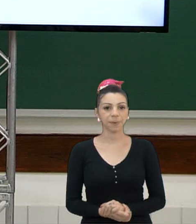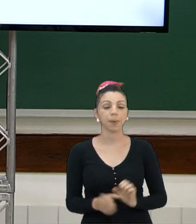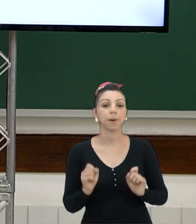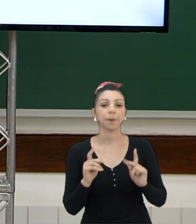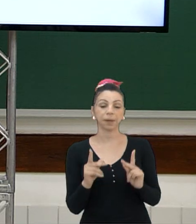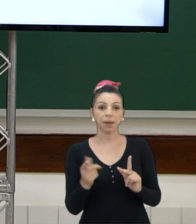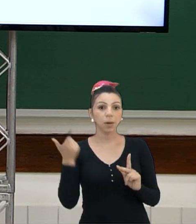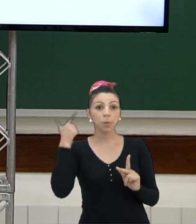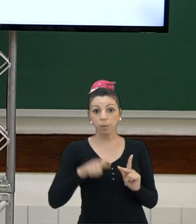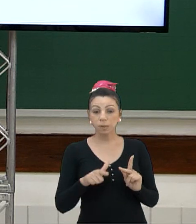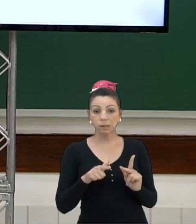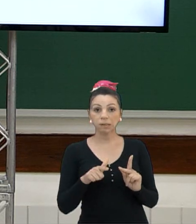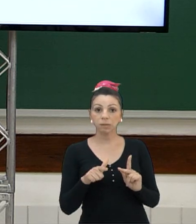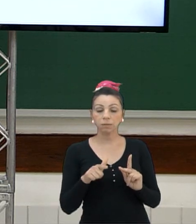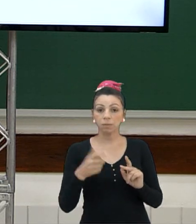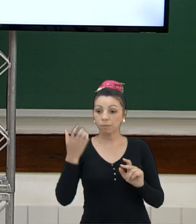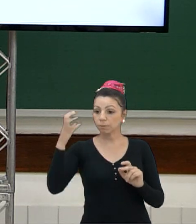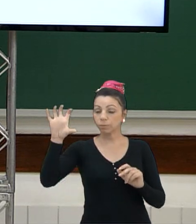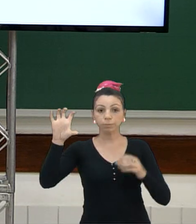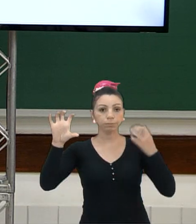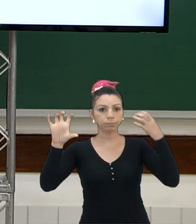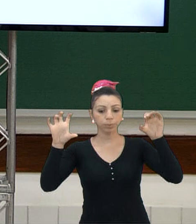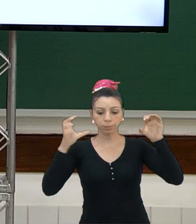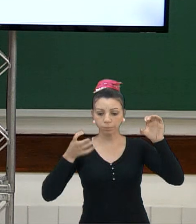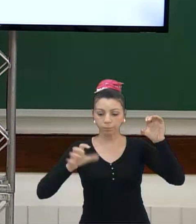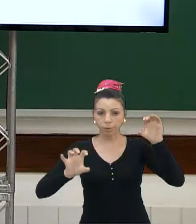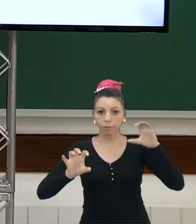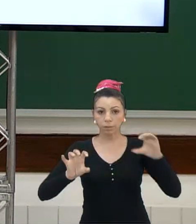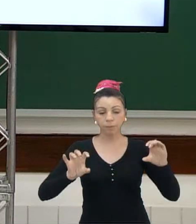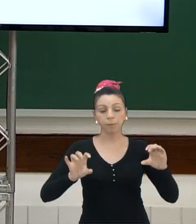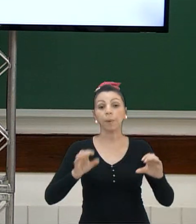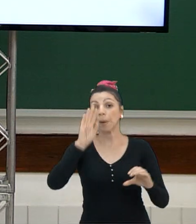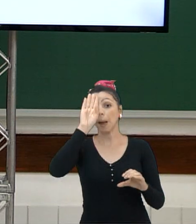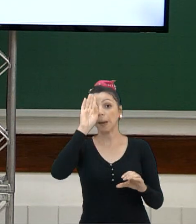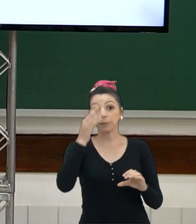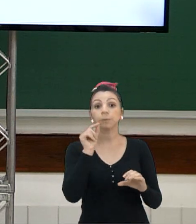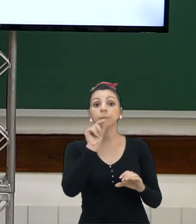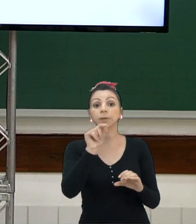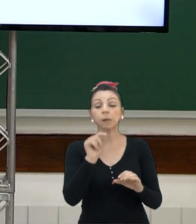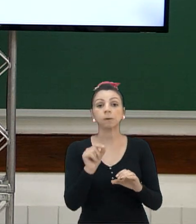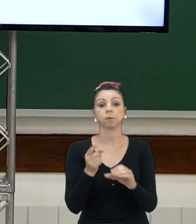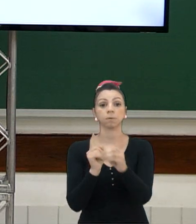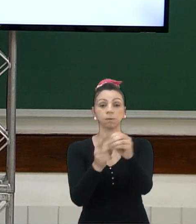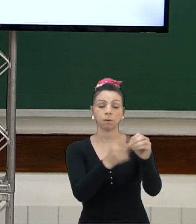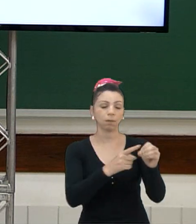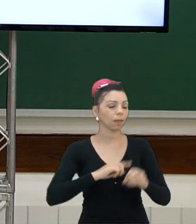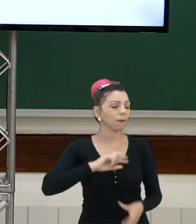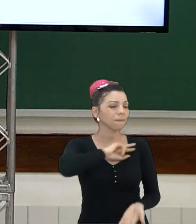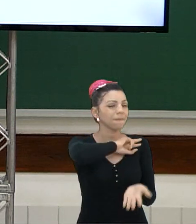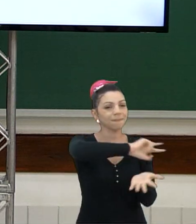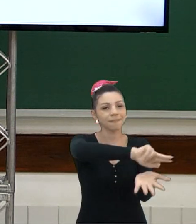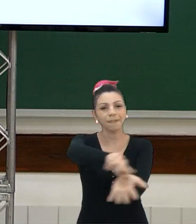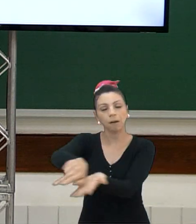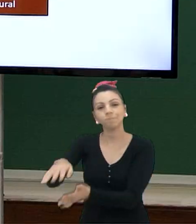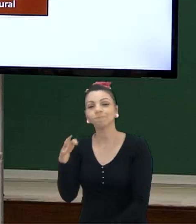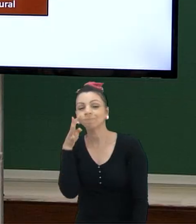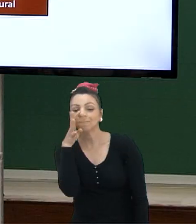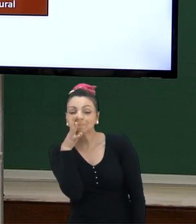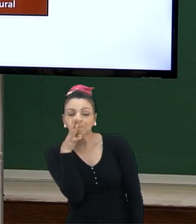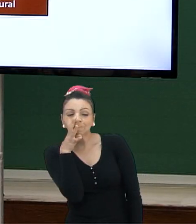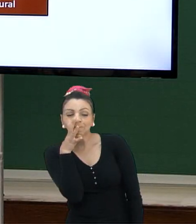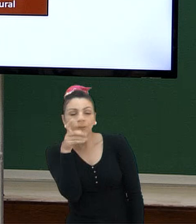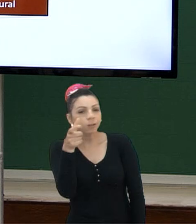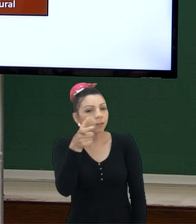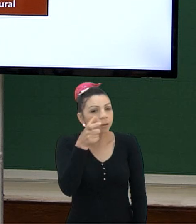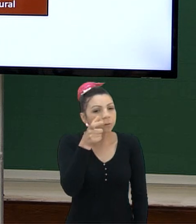Então, conseguiram fazer essa separação? Acredito que a sua região ou a sua cidade tenha muita coisa interessante, bastante coisa que as